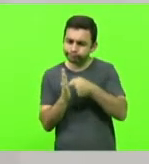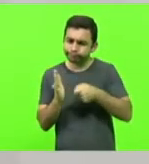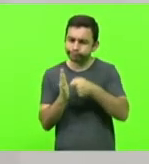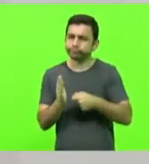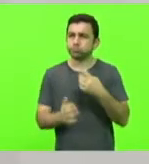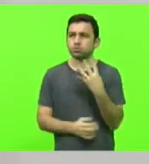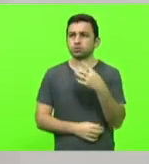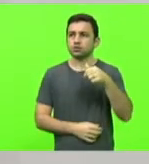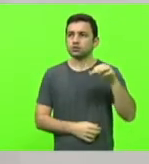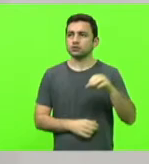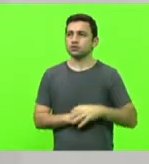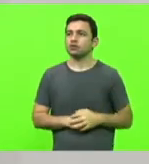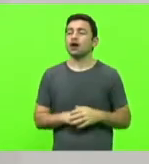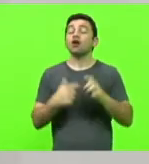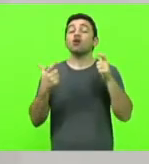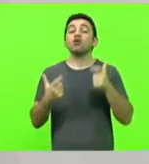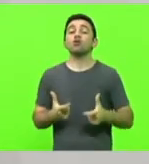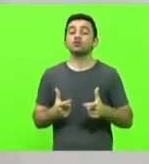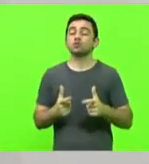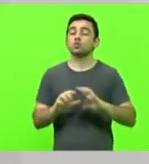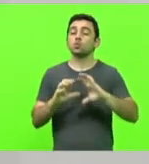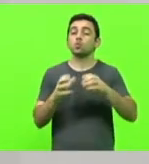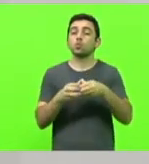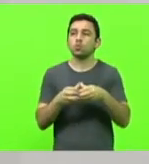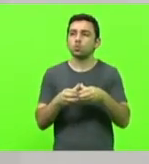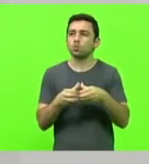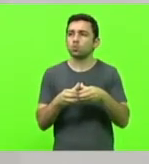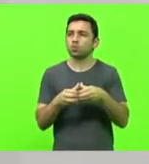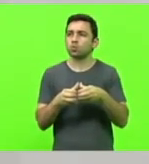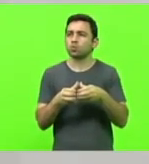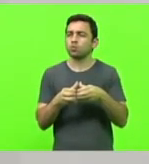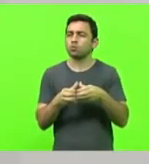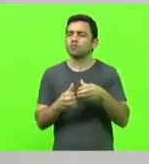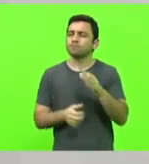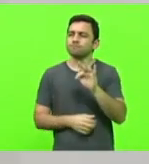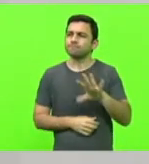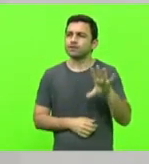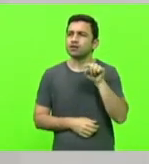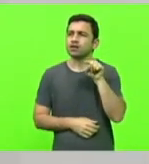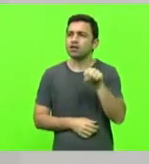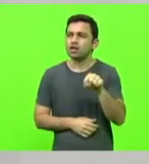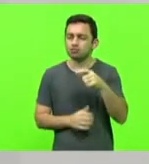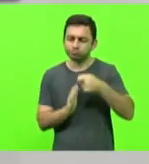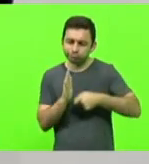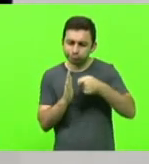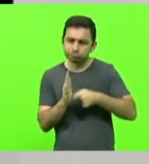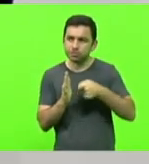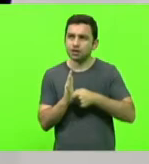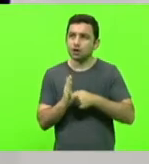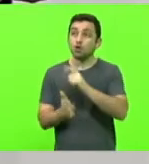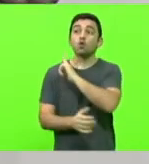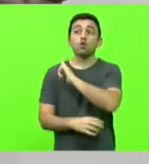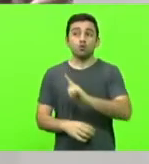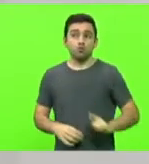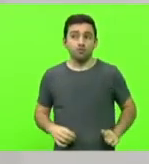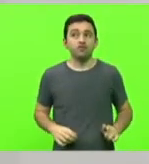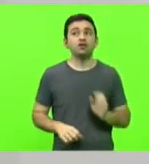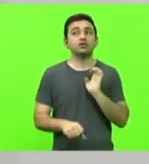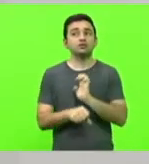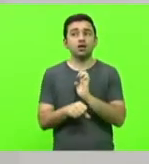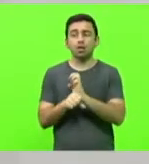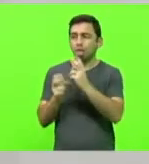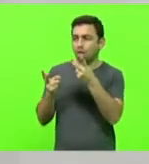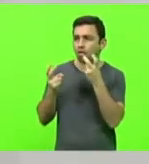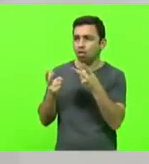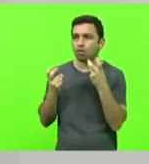a nossa bancada federal para lutar pela 470? Porque a gente vê o governo do Estado e aqui